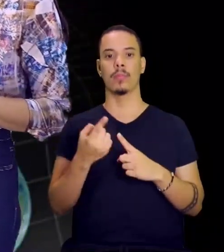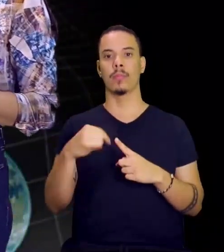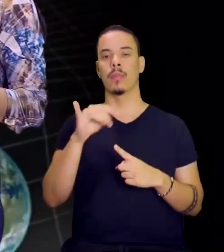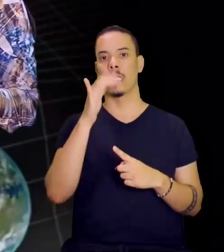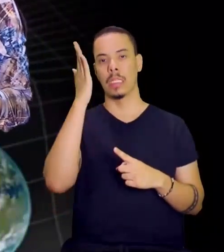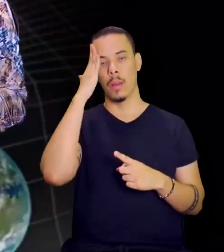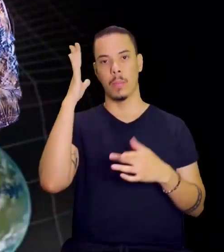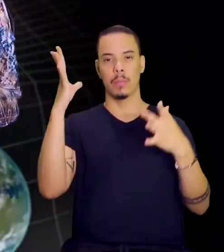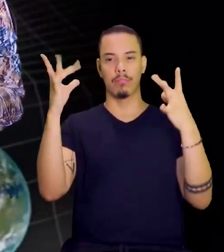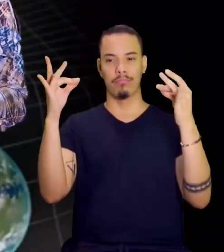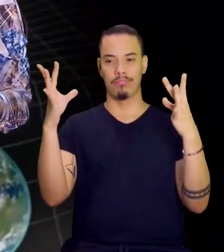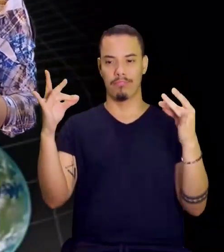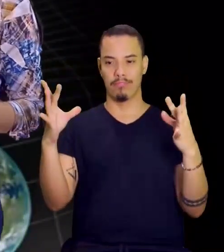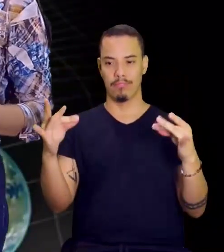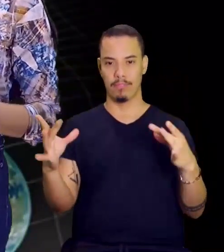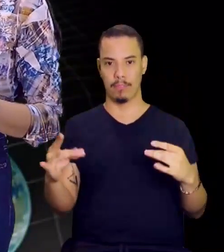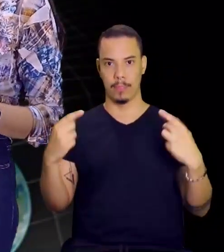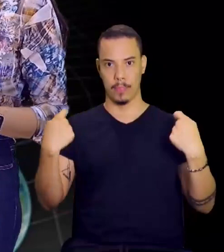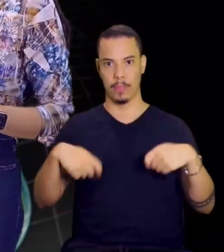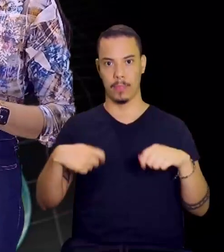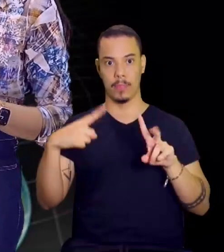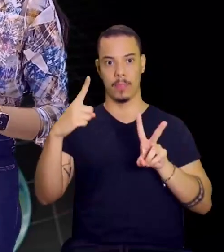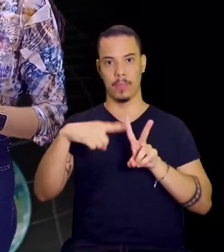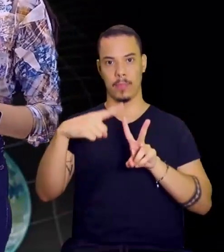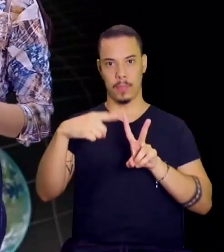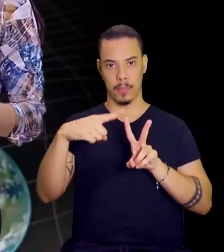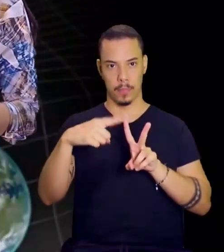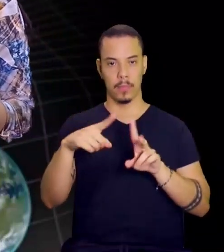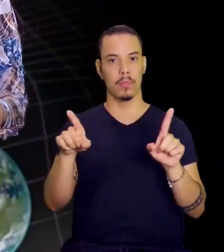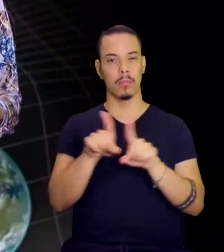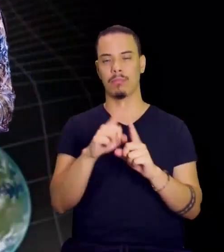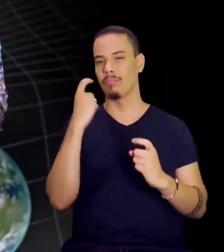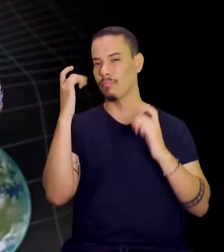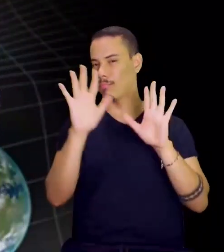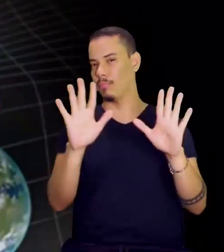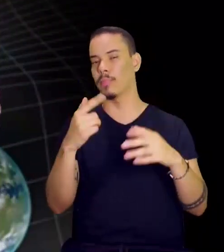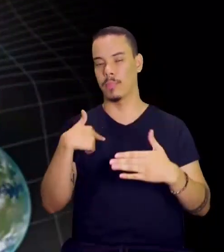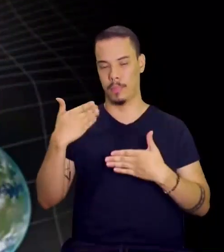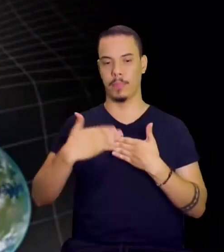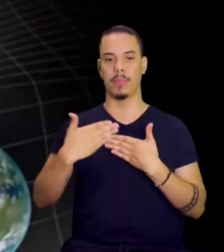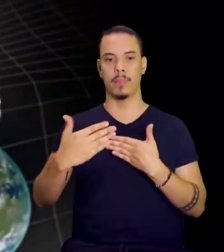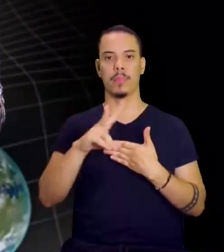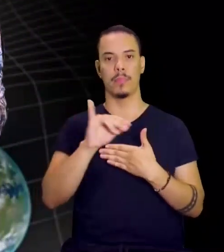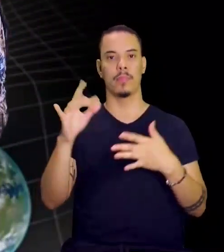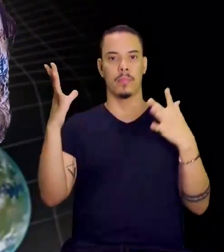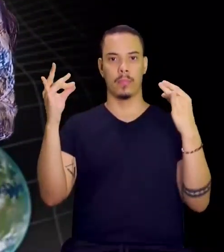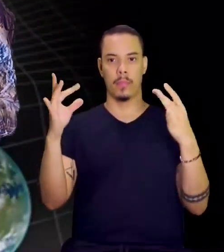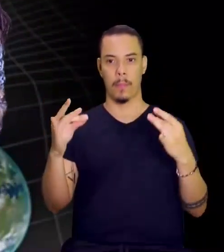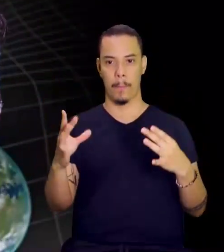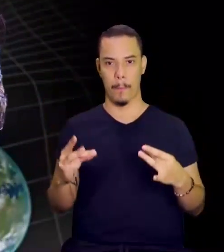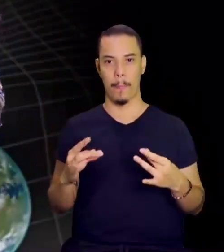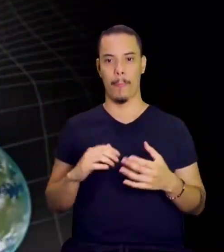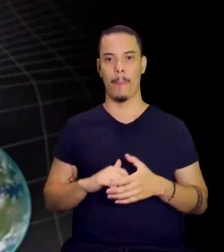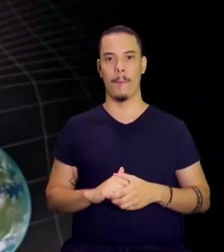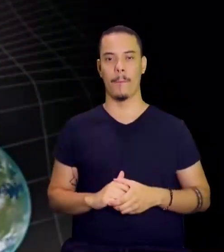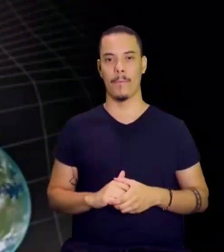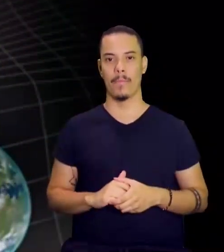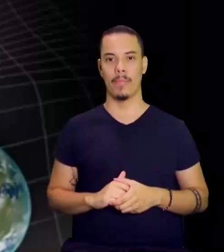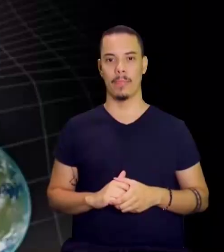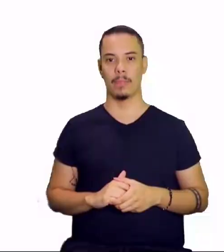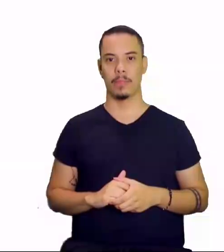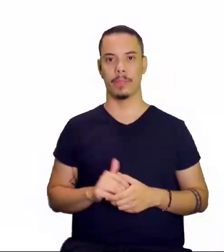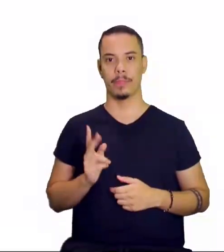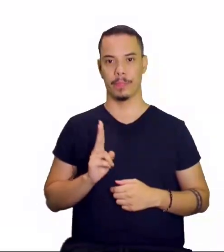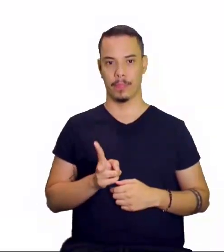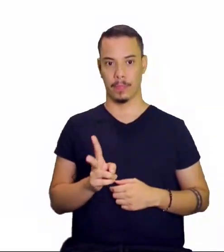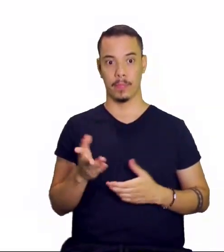detalhe, de ponto a ponto, vai ter que ser vetorial. Exatamente. Não se preocupe que vocês verão isso com mais detalhes. Vamos continuar, olha